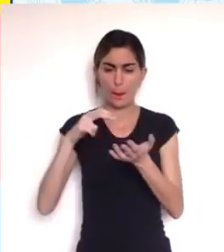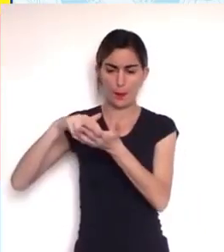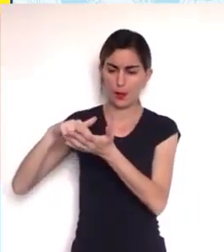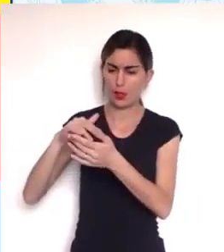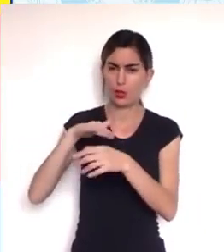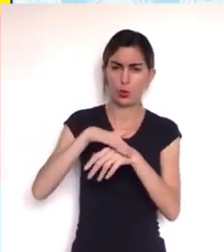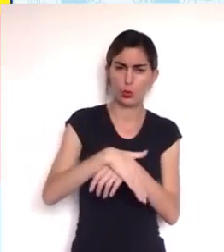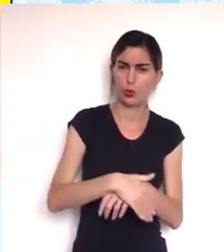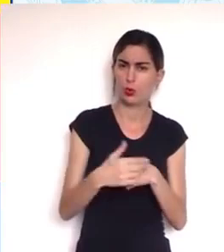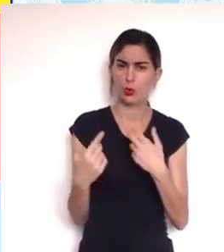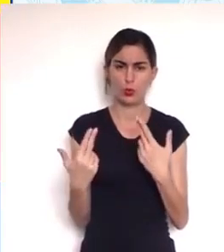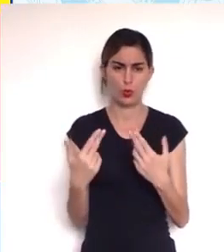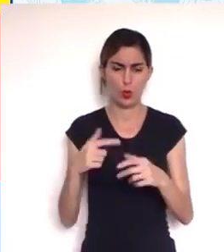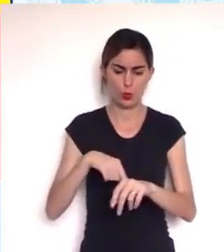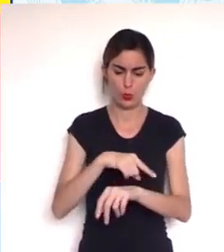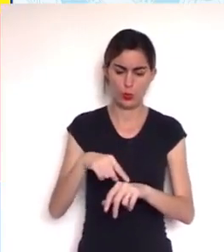duração.